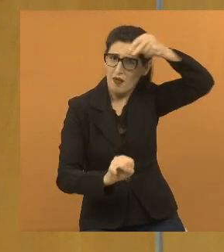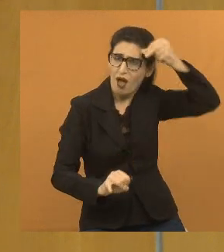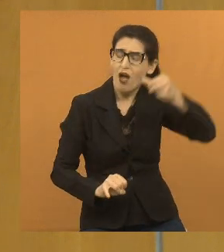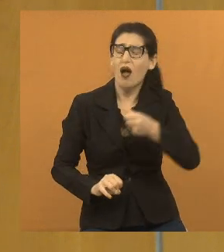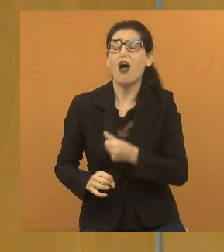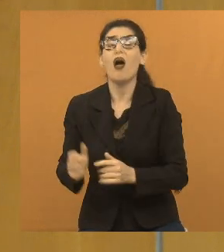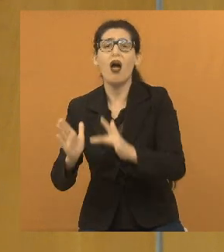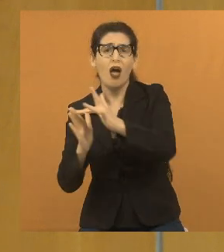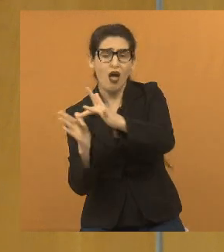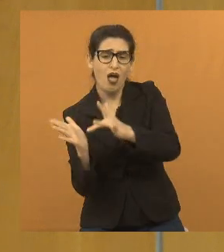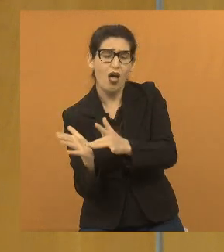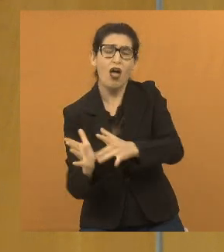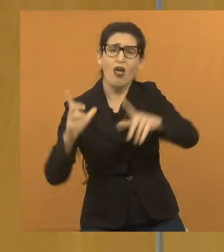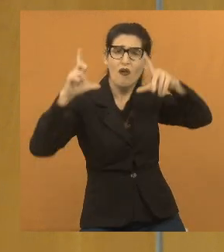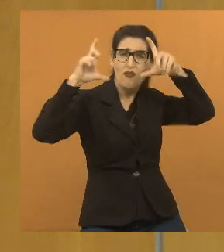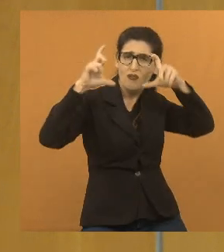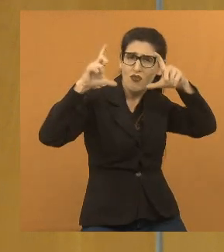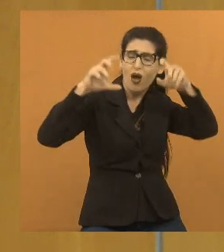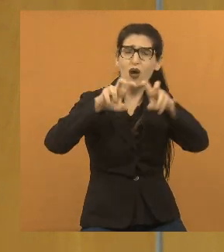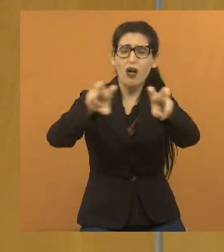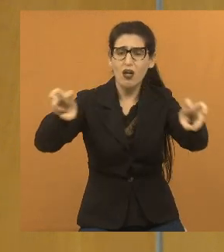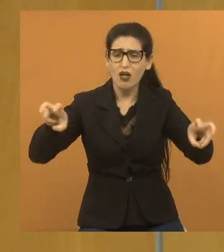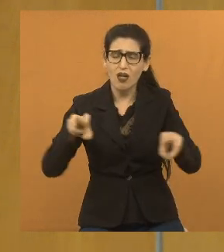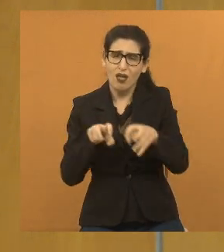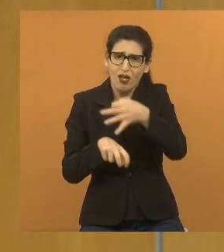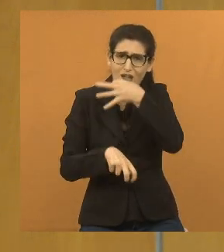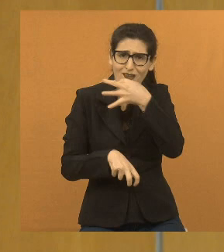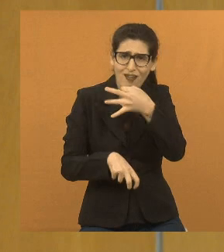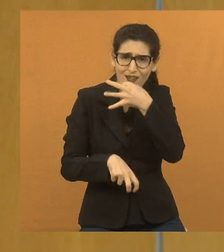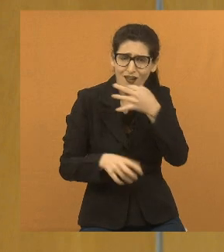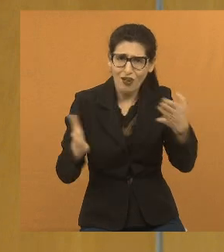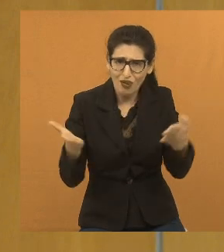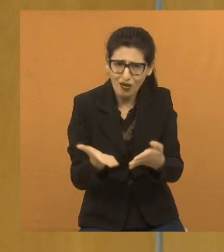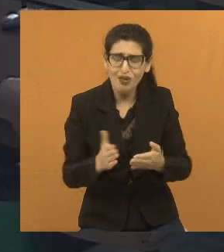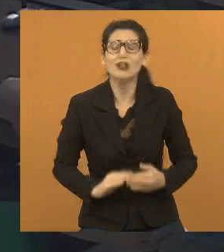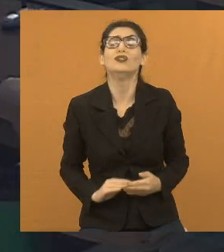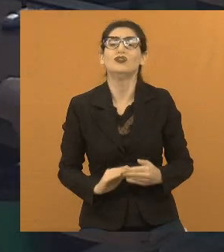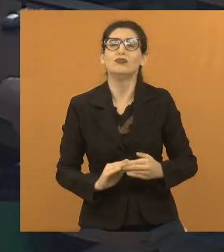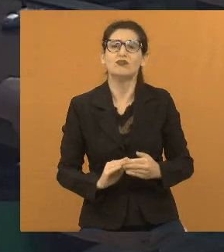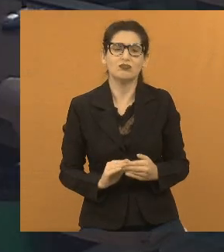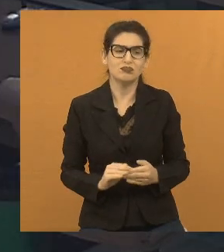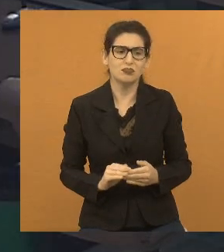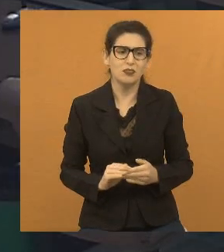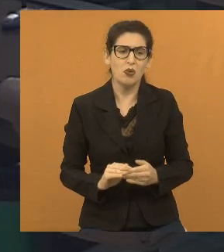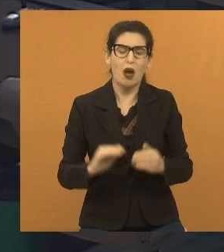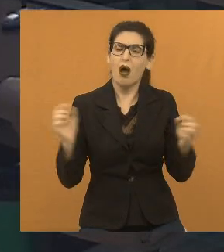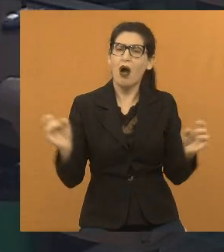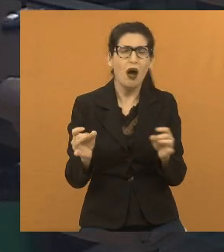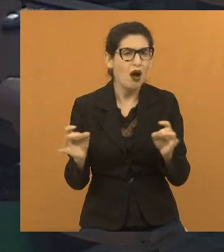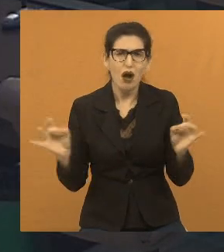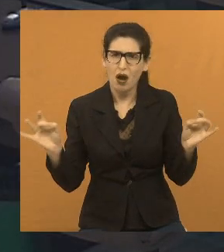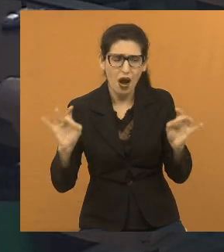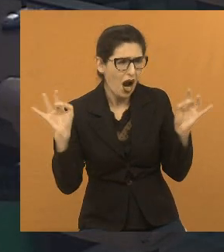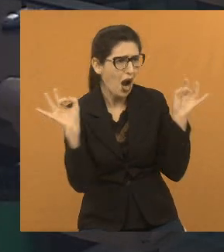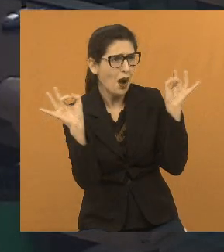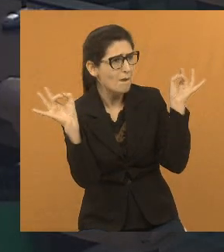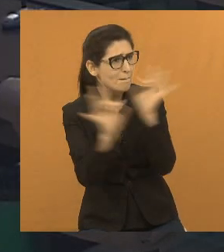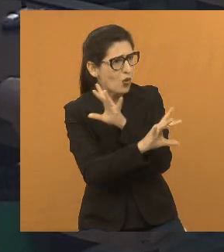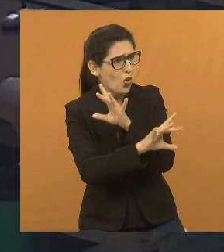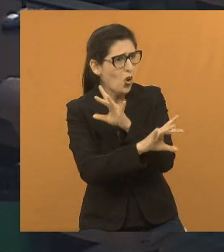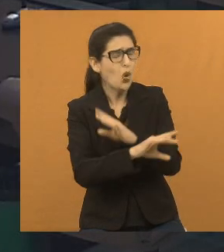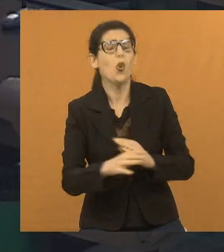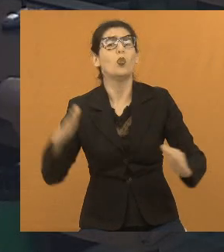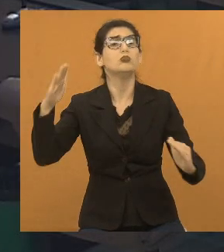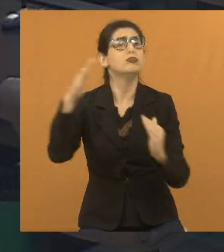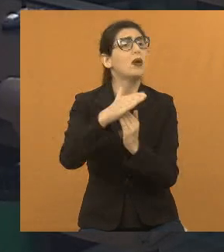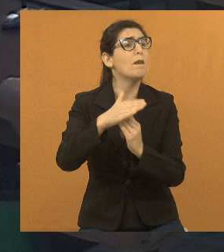e as fotos desta audiência pública. O prazo final para recebimento de perguntas